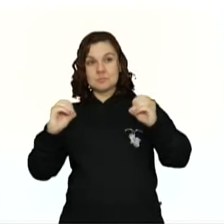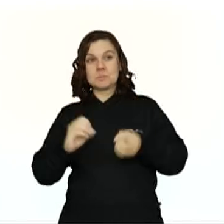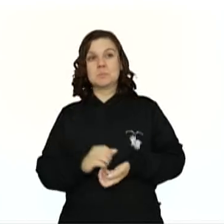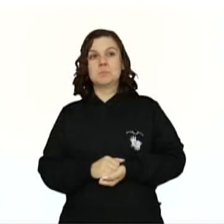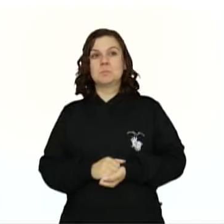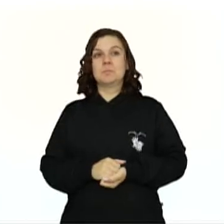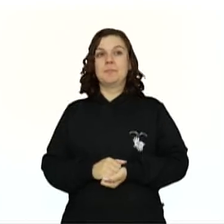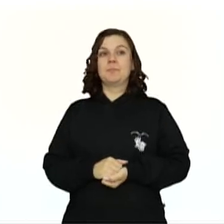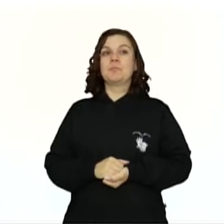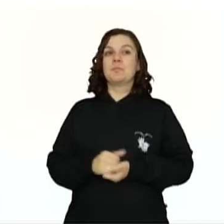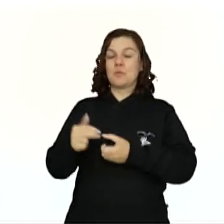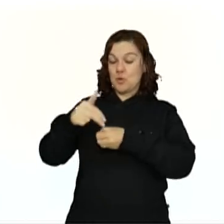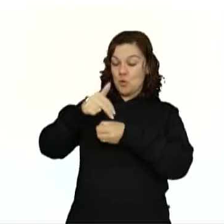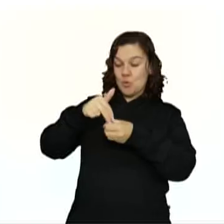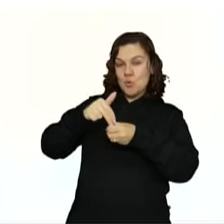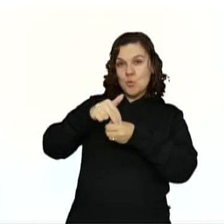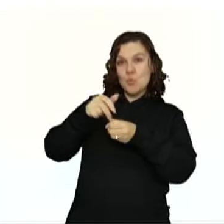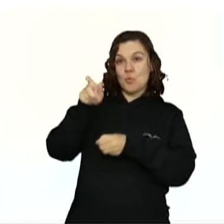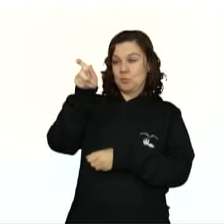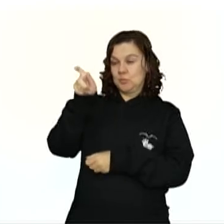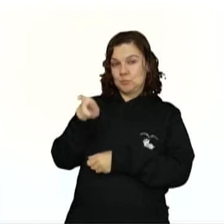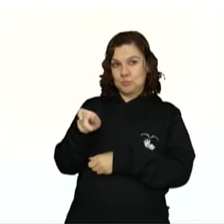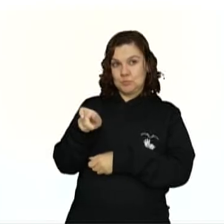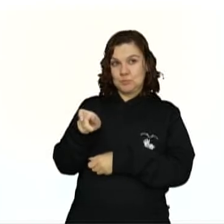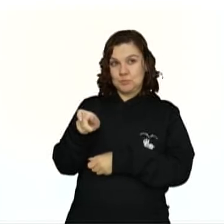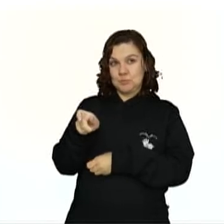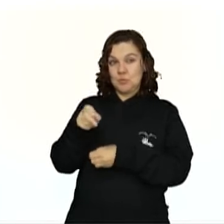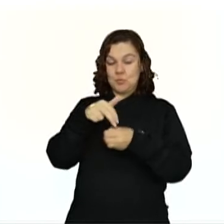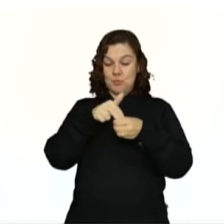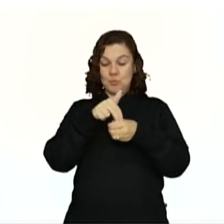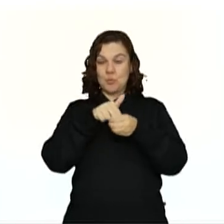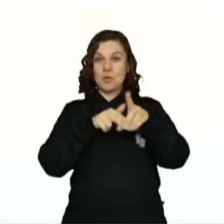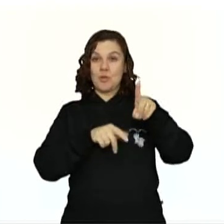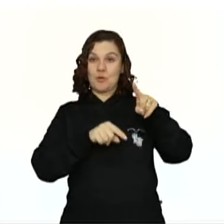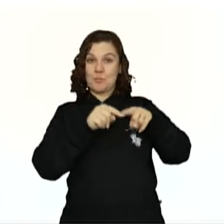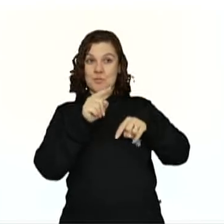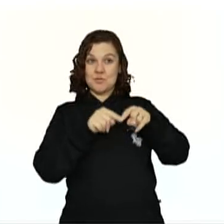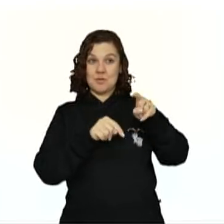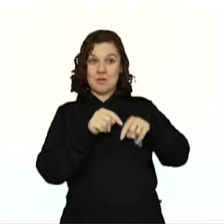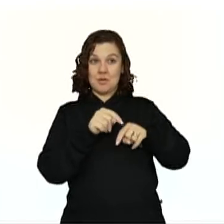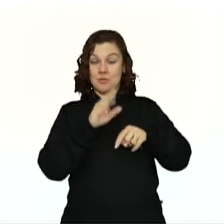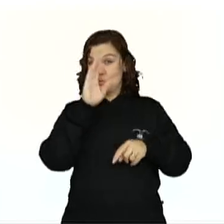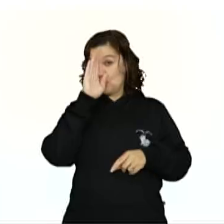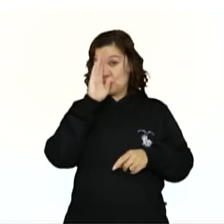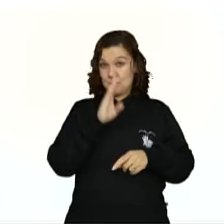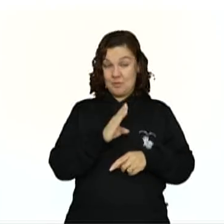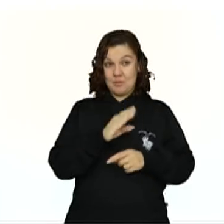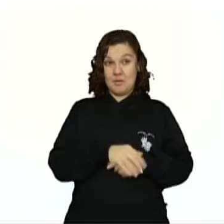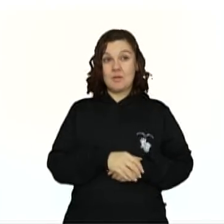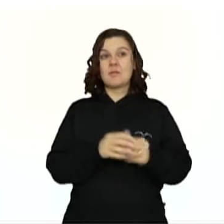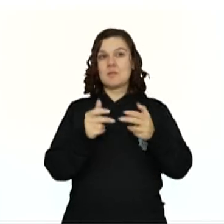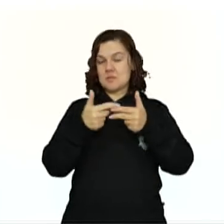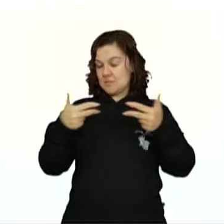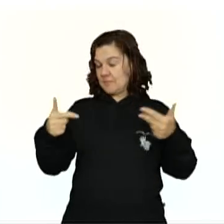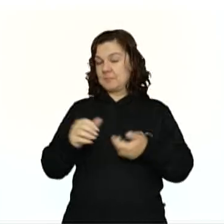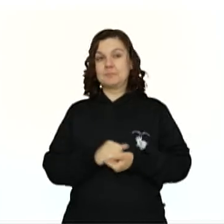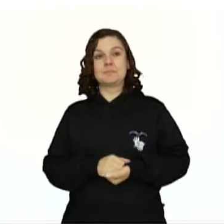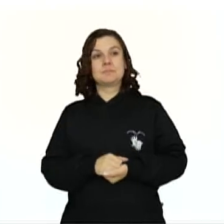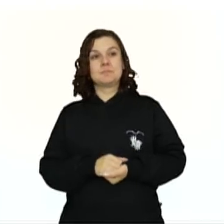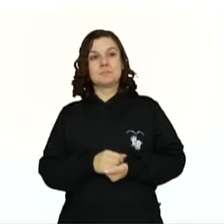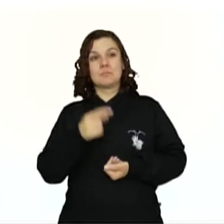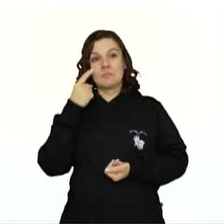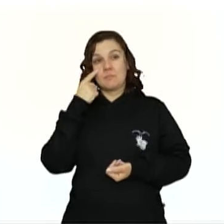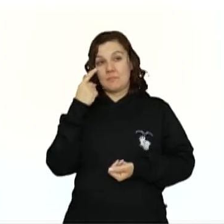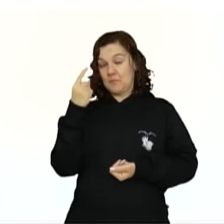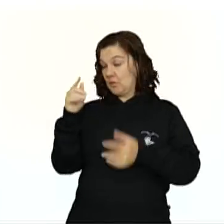oração. Núcleo do sujeito, núcleo do objeto, direto e etc.